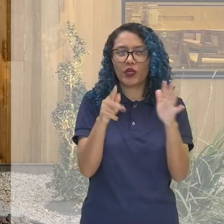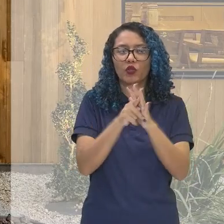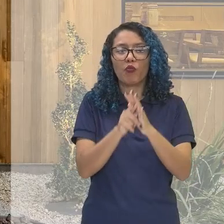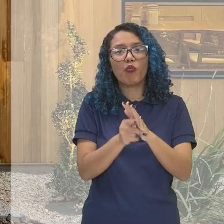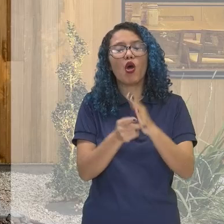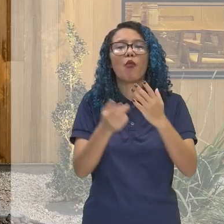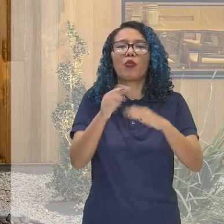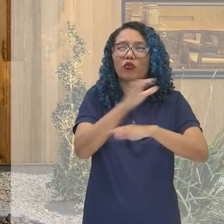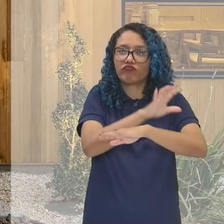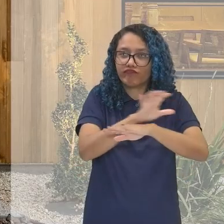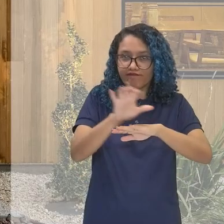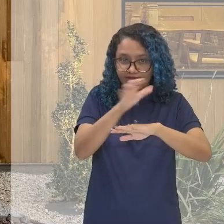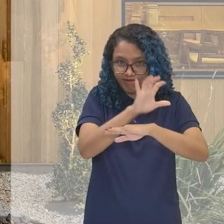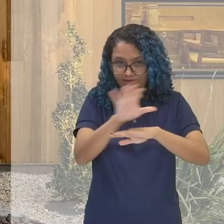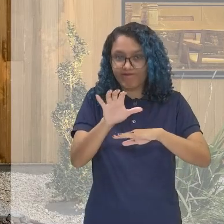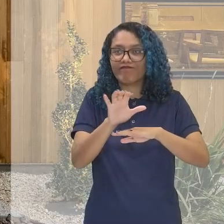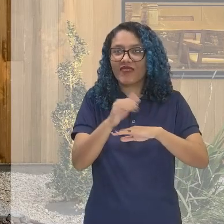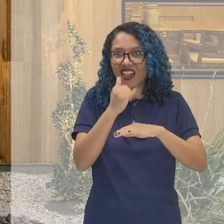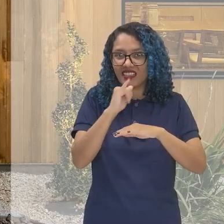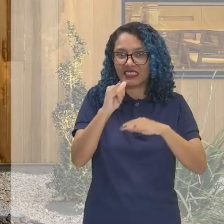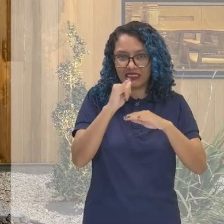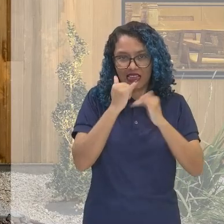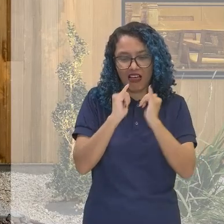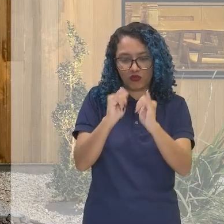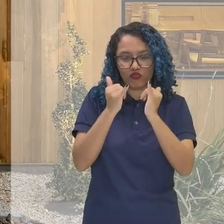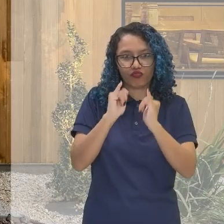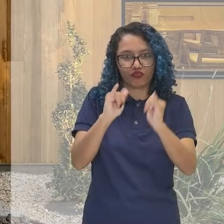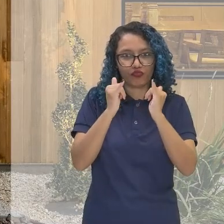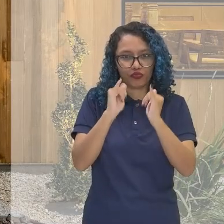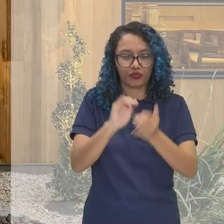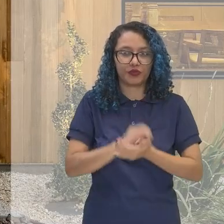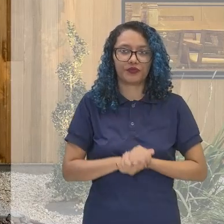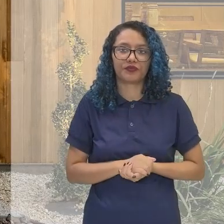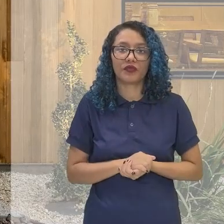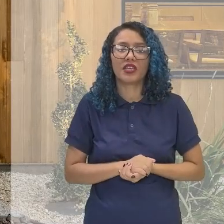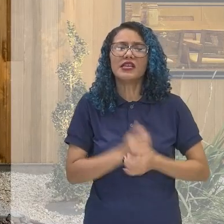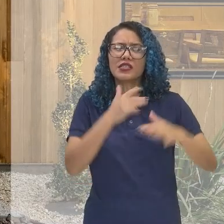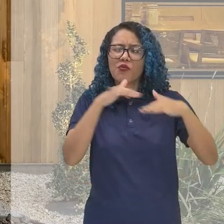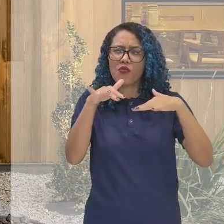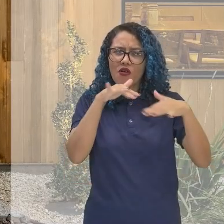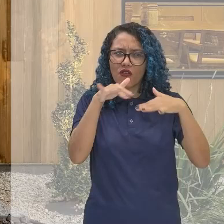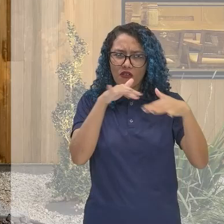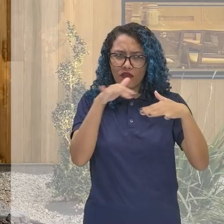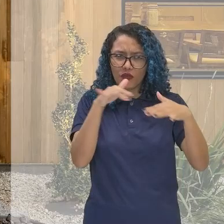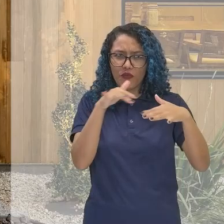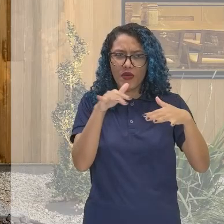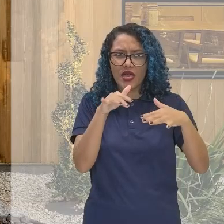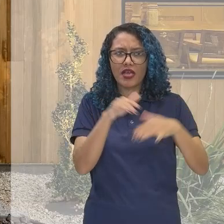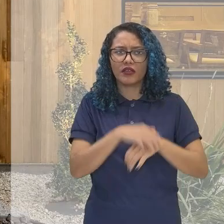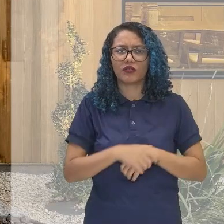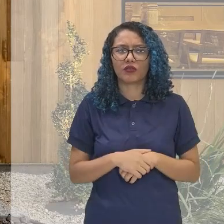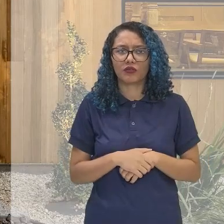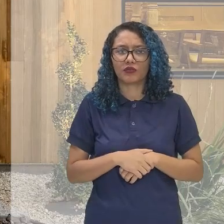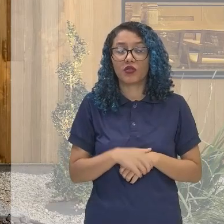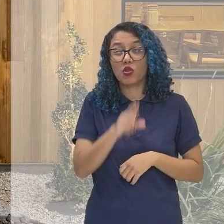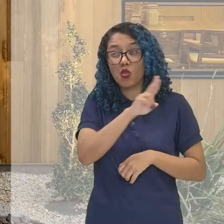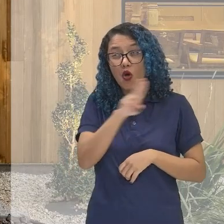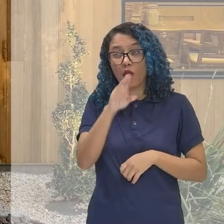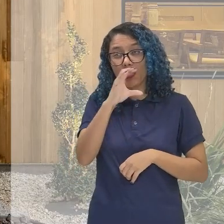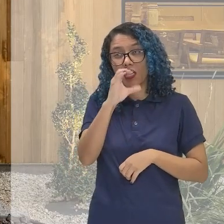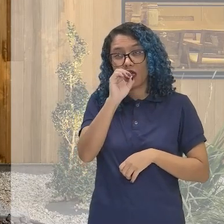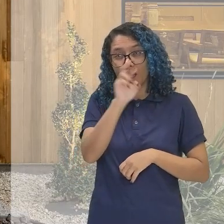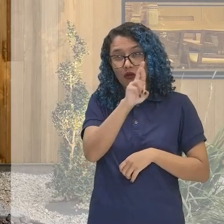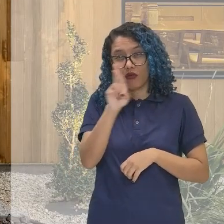em movimento. A movimentação das cargas elétricas dá-se o nome de corrente